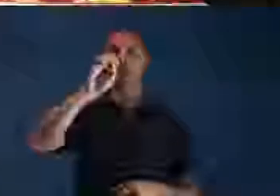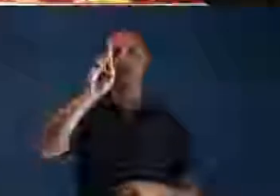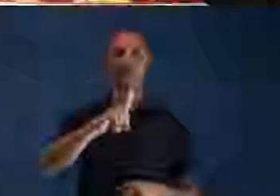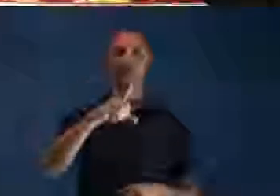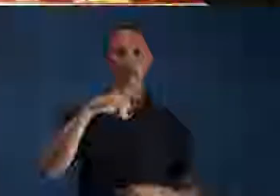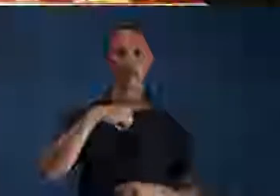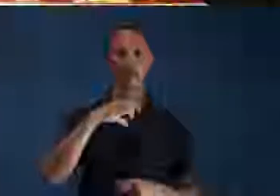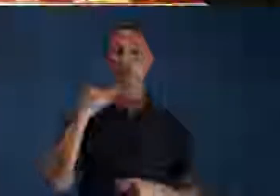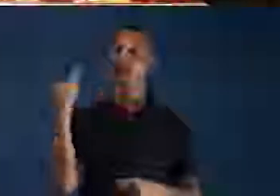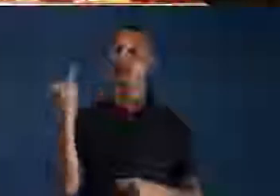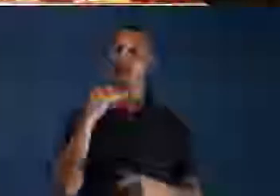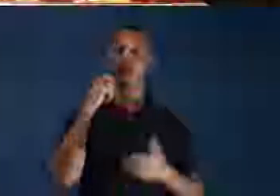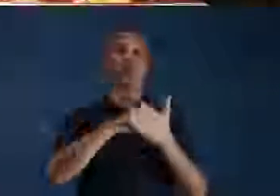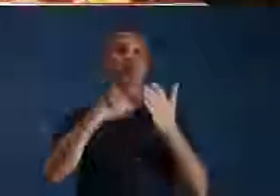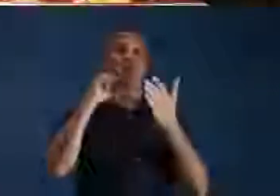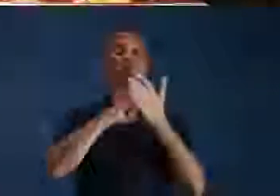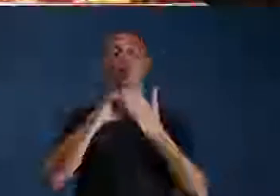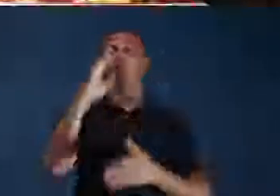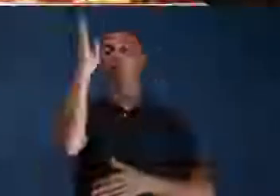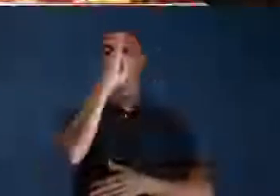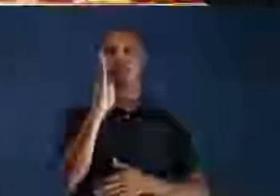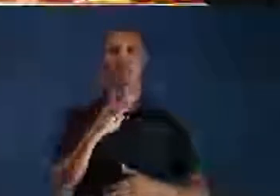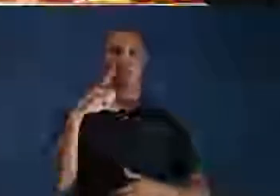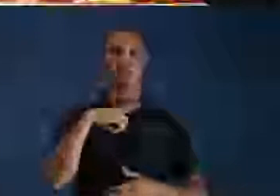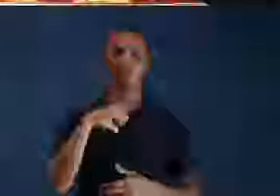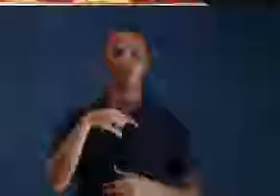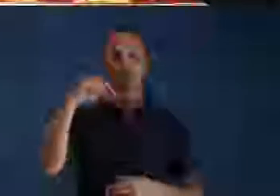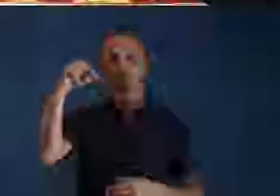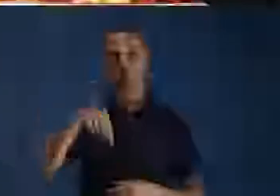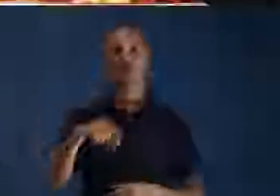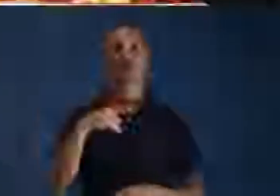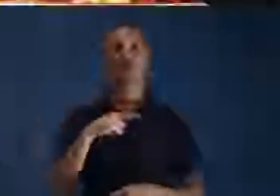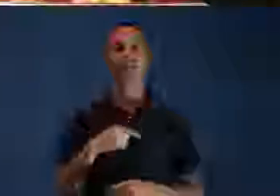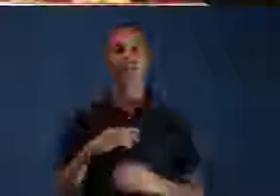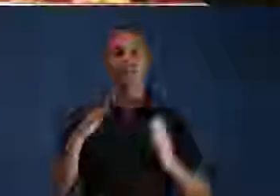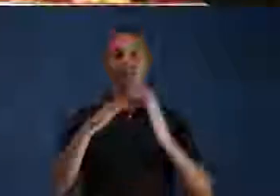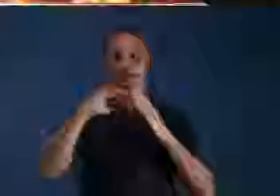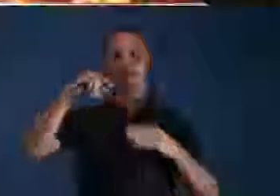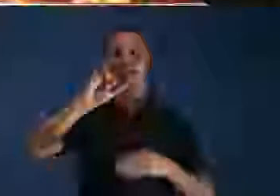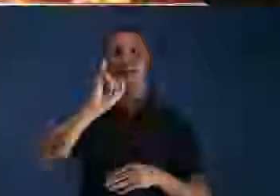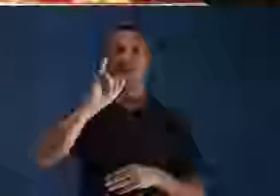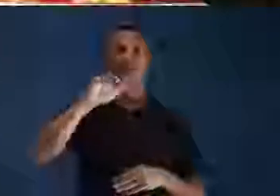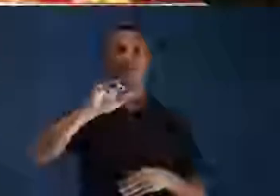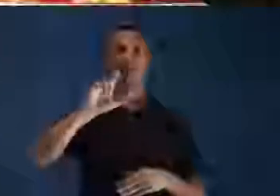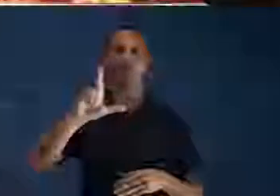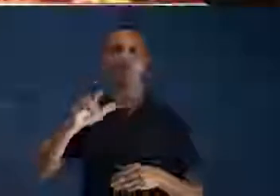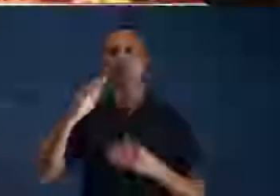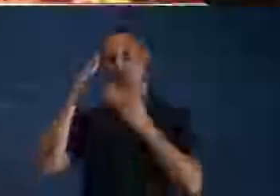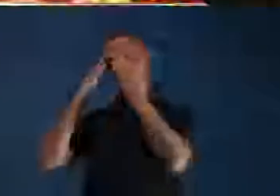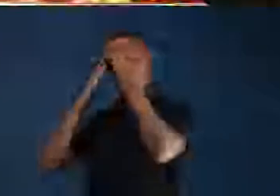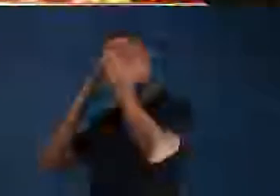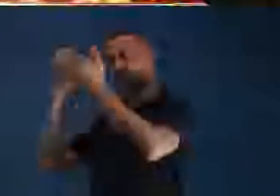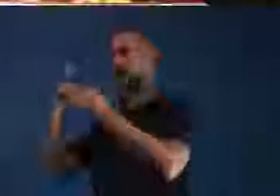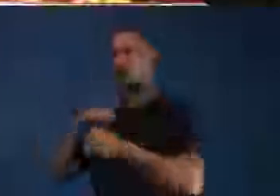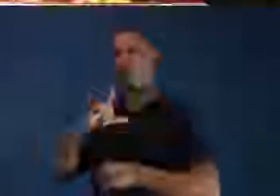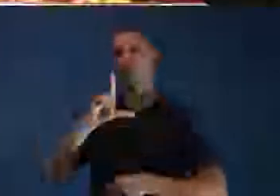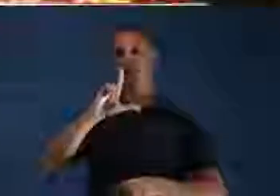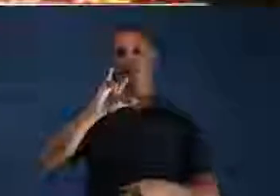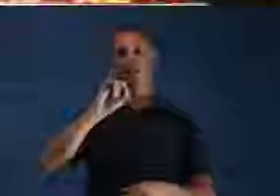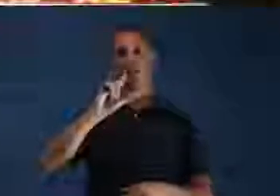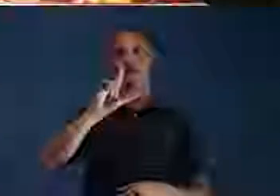mais importantes escritoras brasileiras. Por esse trabalho, esta casa também é muito grata a Lisli Nascimento.